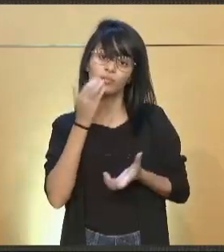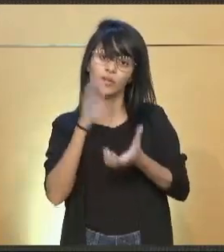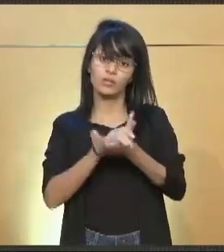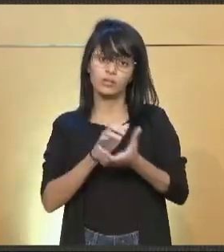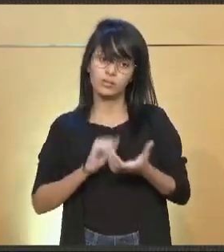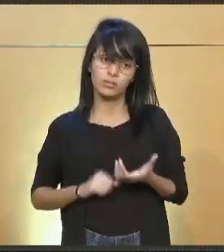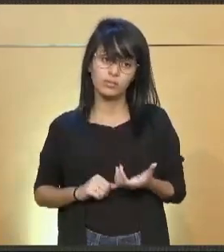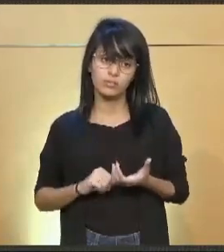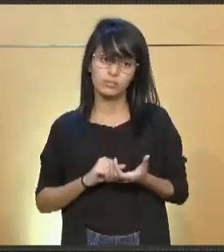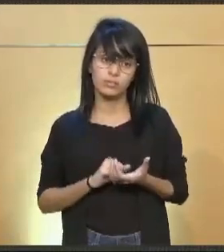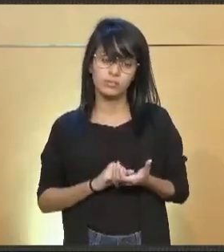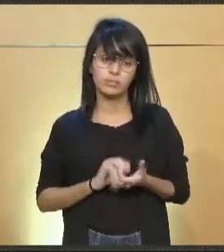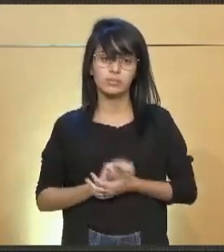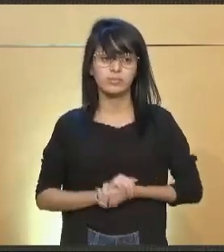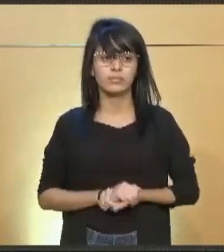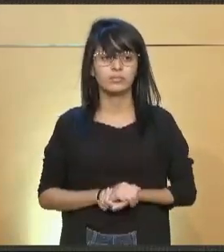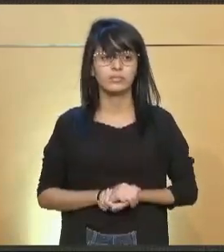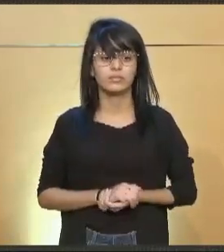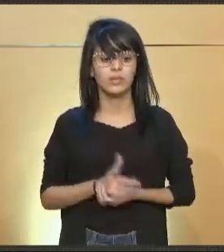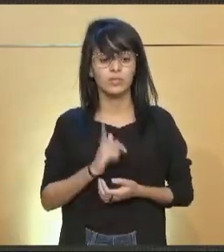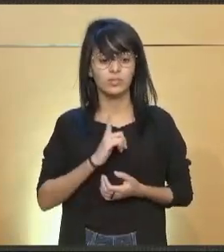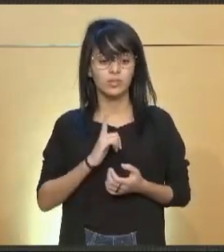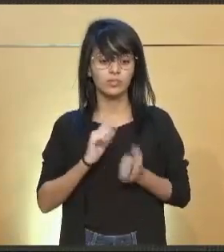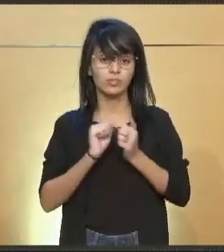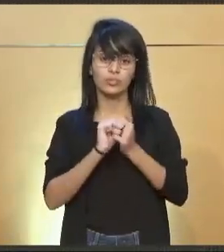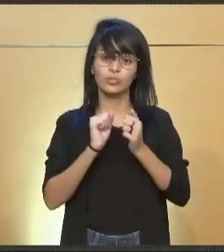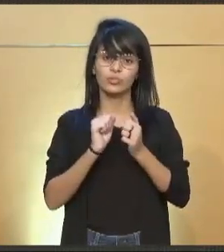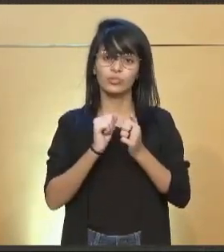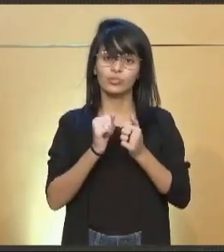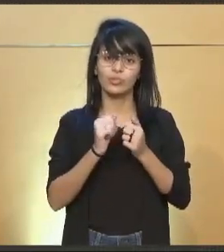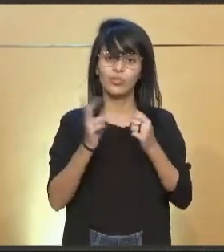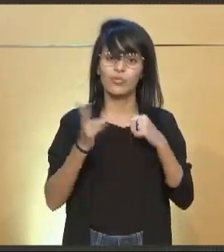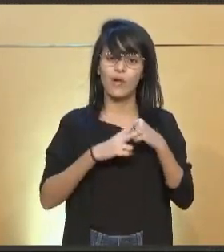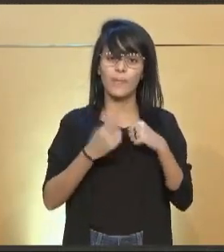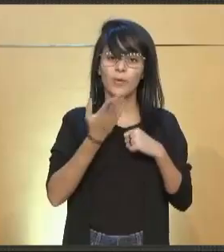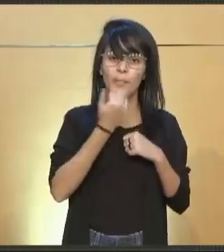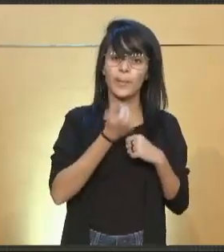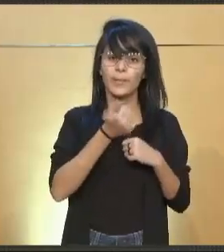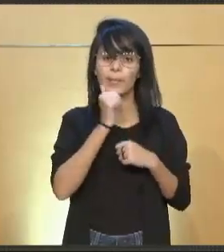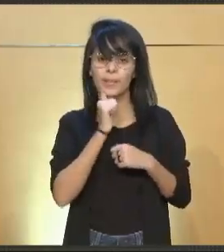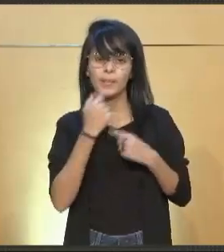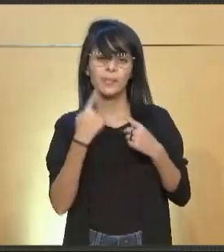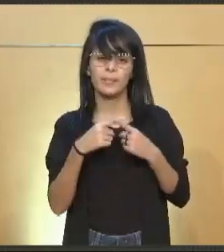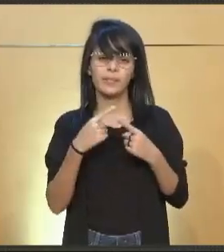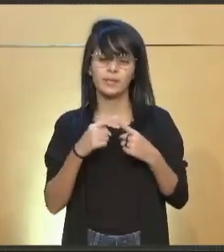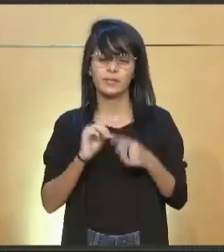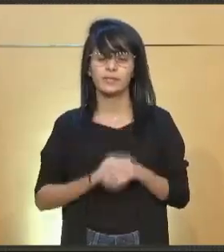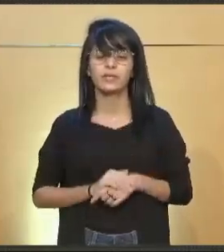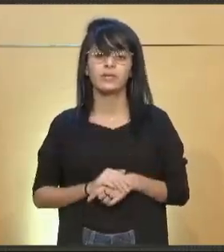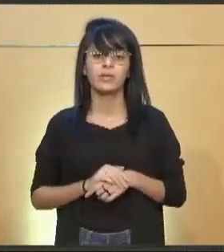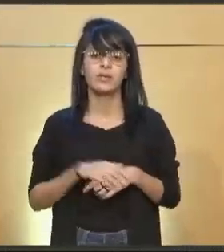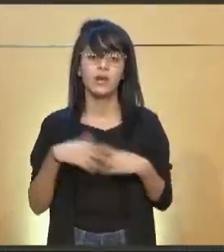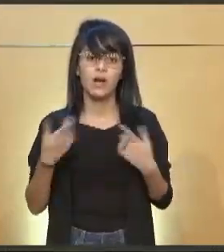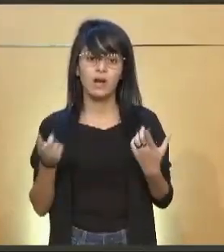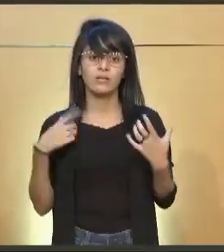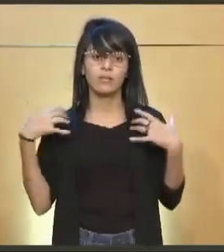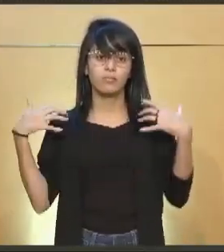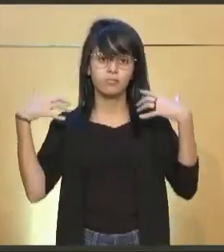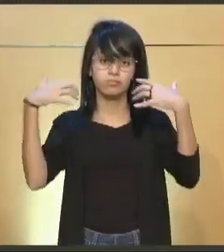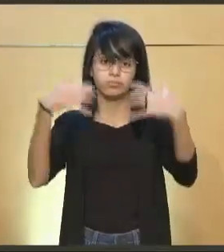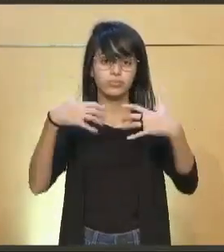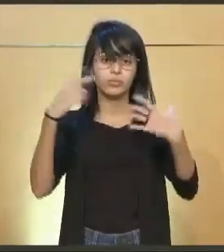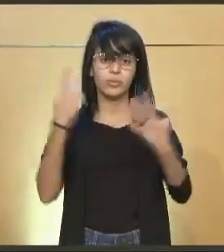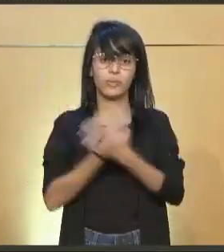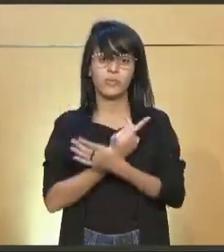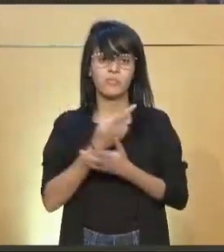junto com o verbo comer e beber. Mas por que Jesus coloca isso? Ele vai dizer: ah, mas veio o dilúvio como ninguém